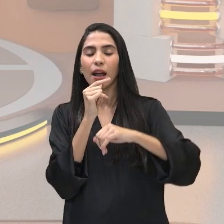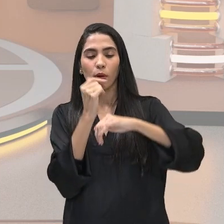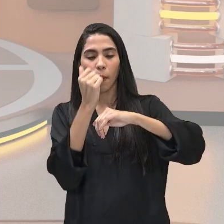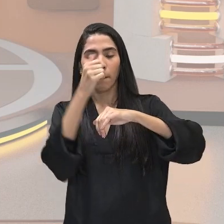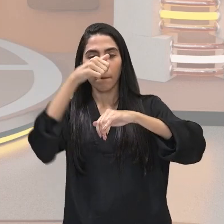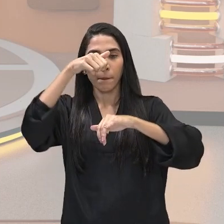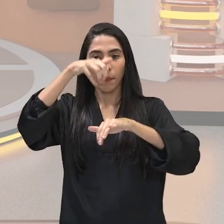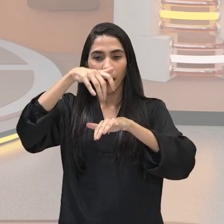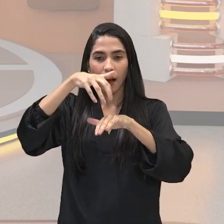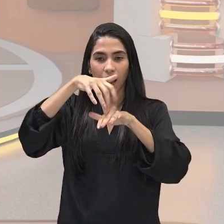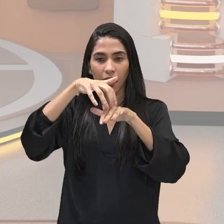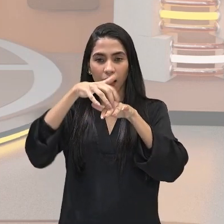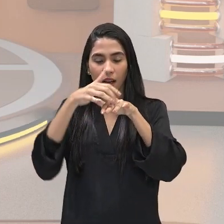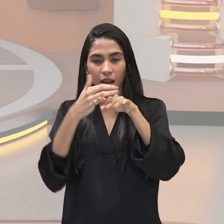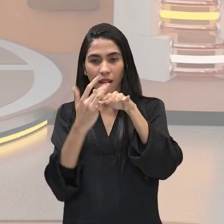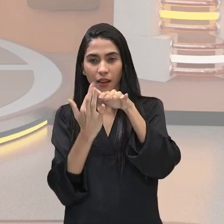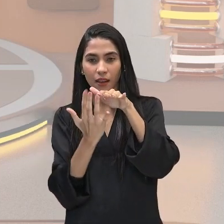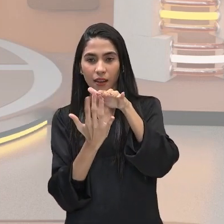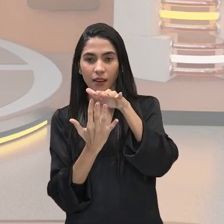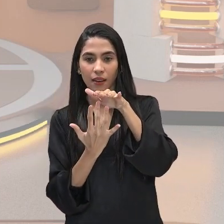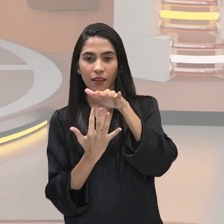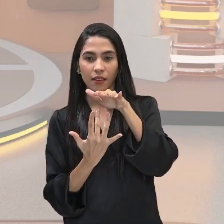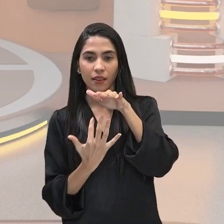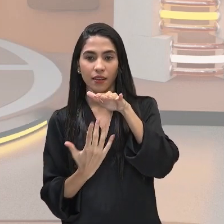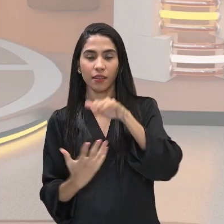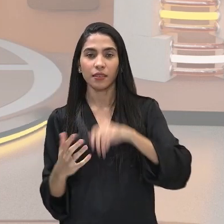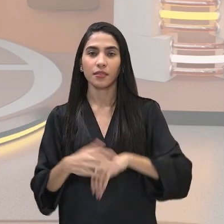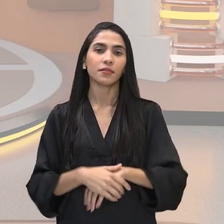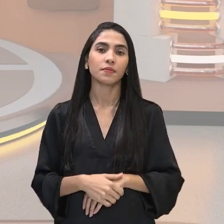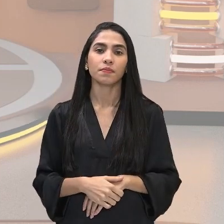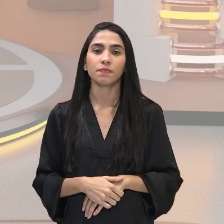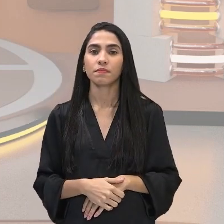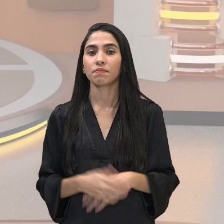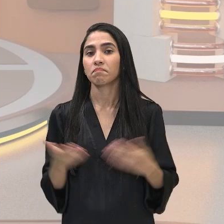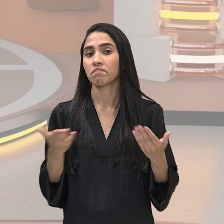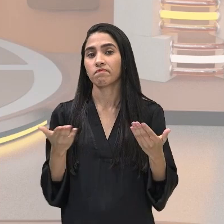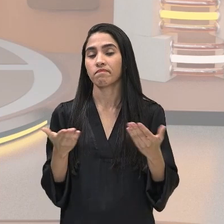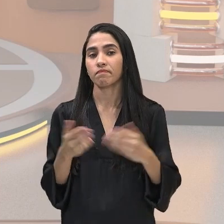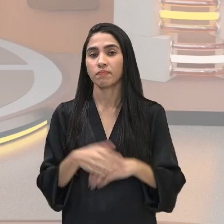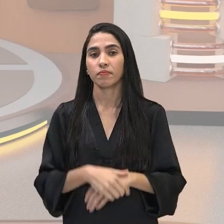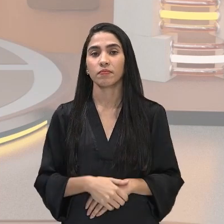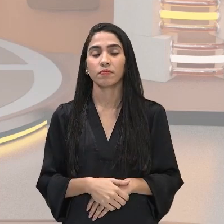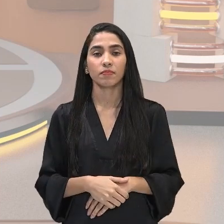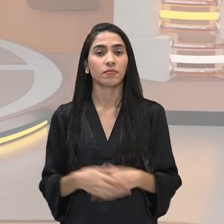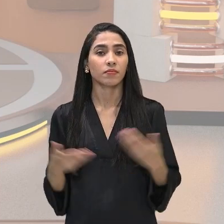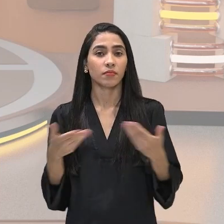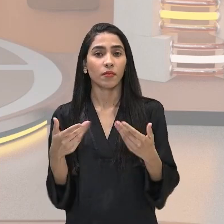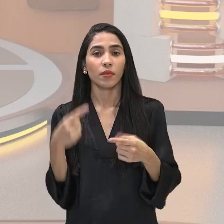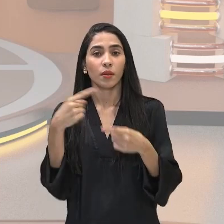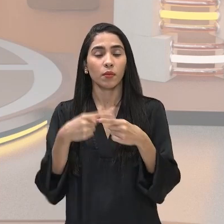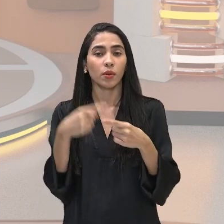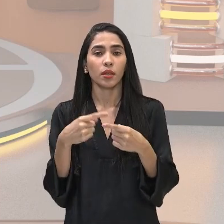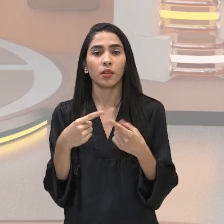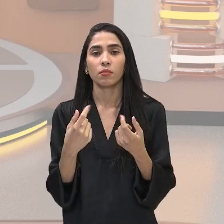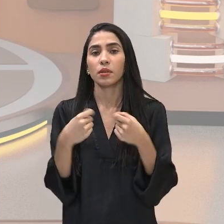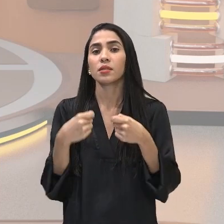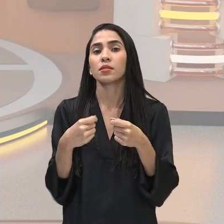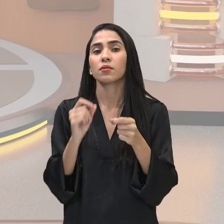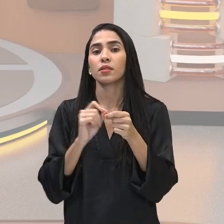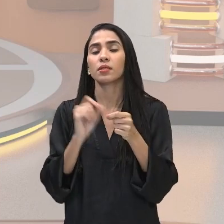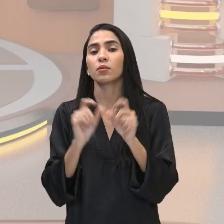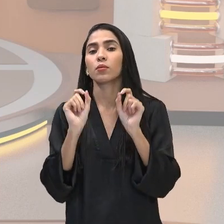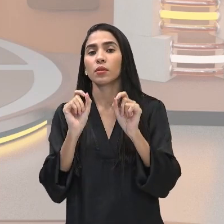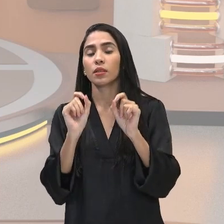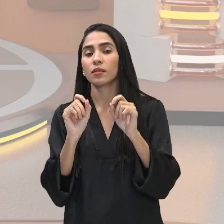escorrendo entre os nossos dedos. Né? Então, e agora? Né? E agora? O que eu tenho que fazer? O que eu